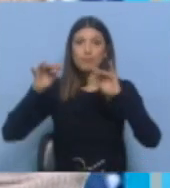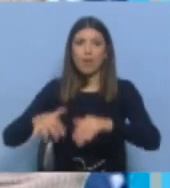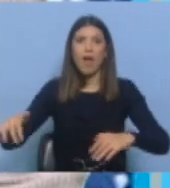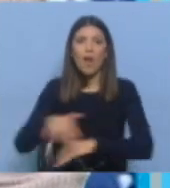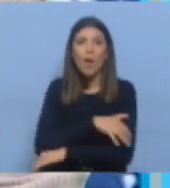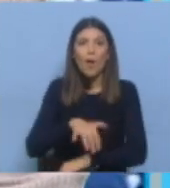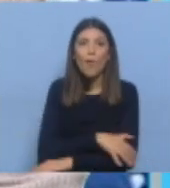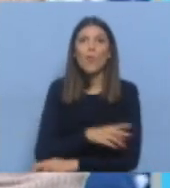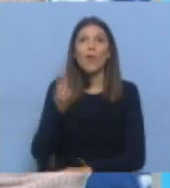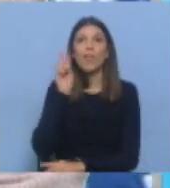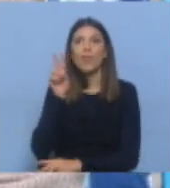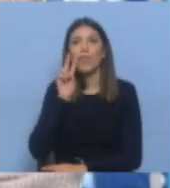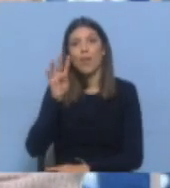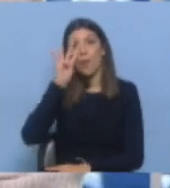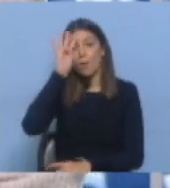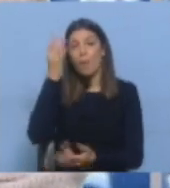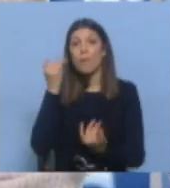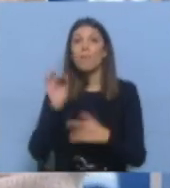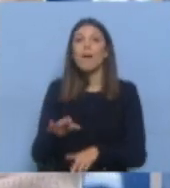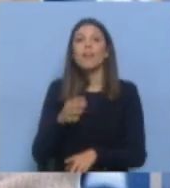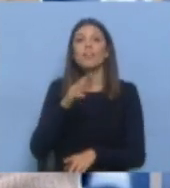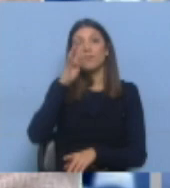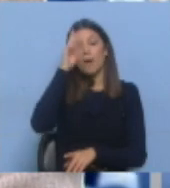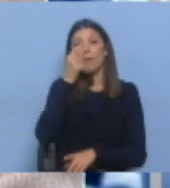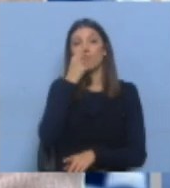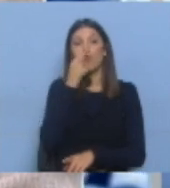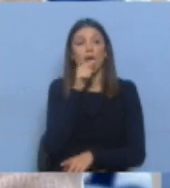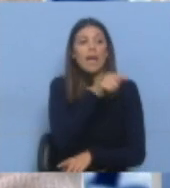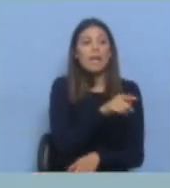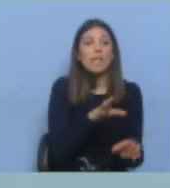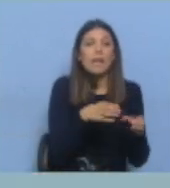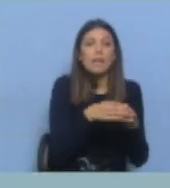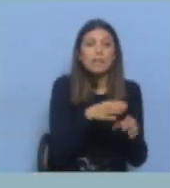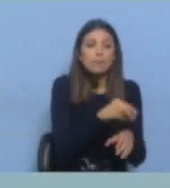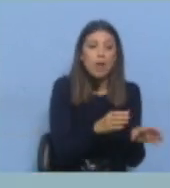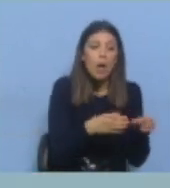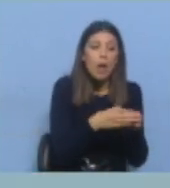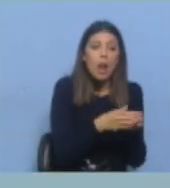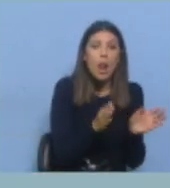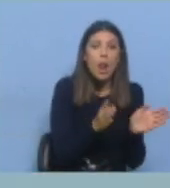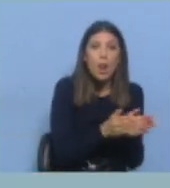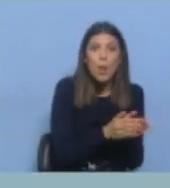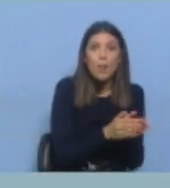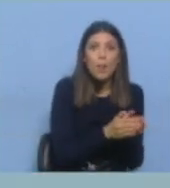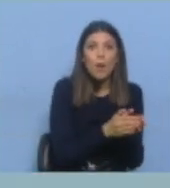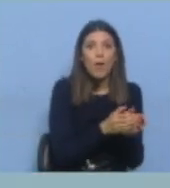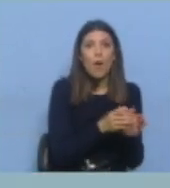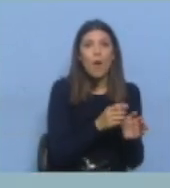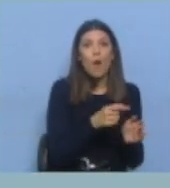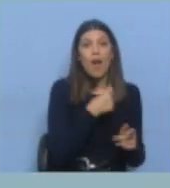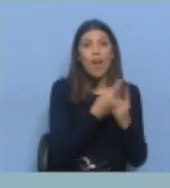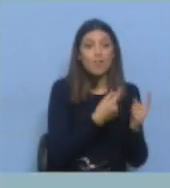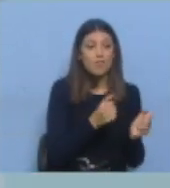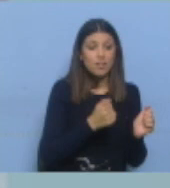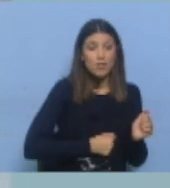opção em si própria é uma mensagem para toda a Igreja. E depois esta sinodalidade que ele já agendou, não é? Para um próximo isso